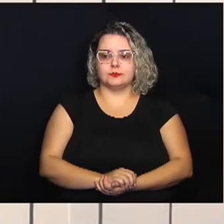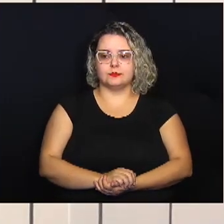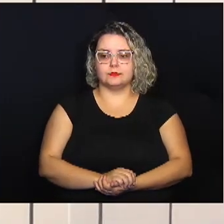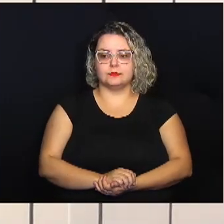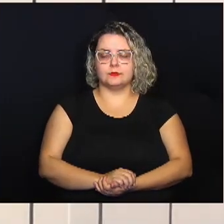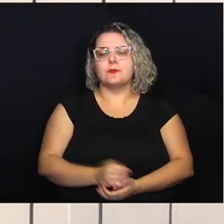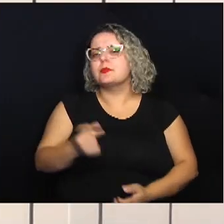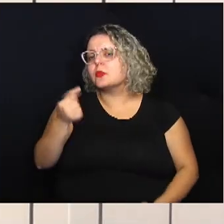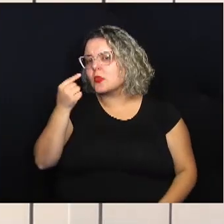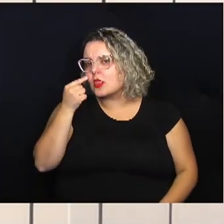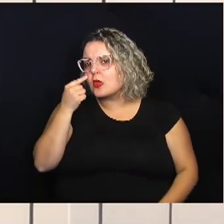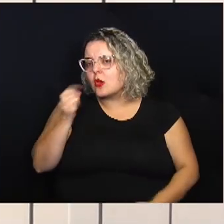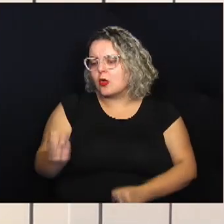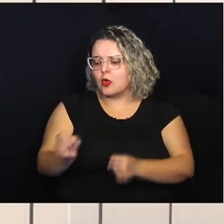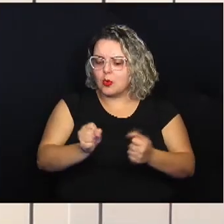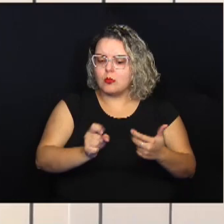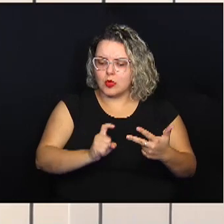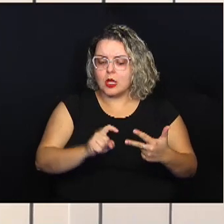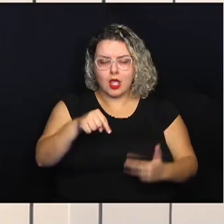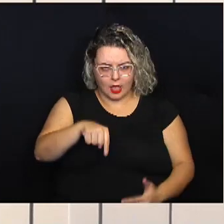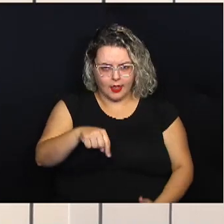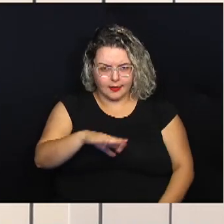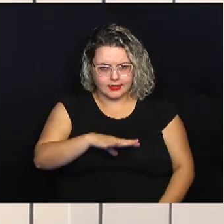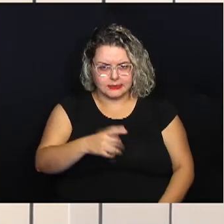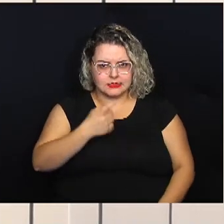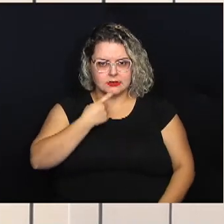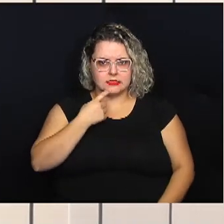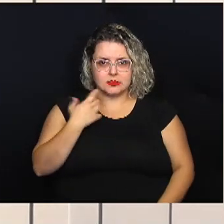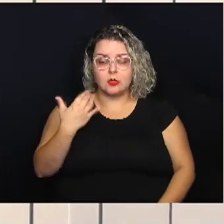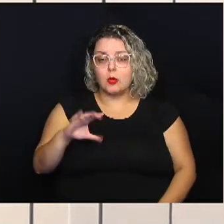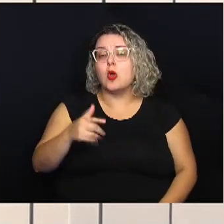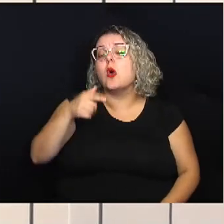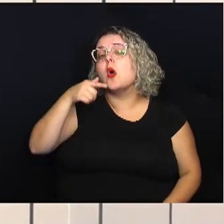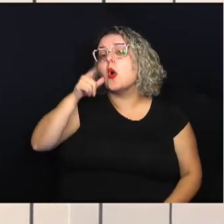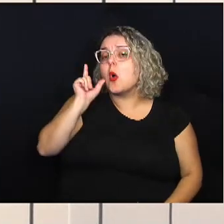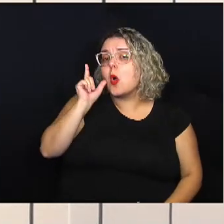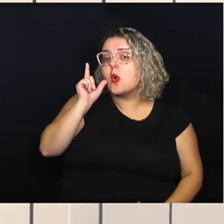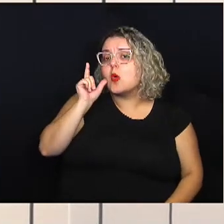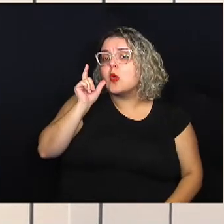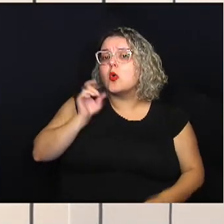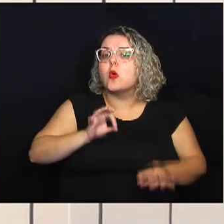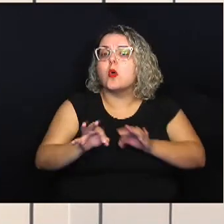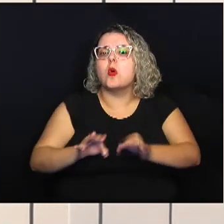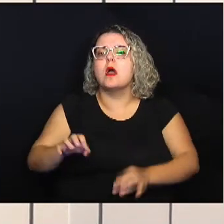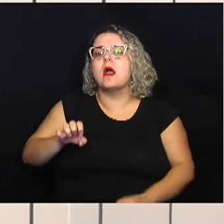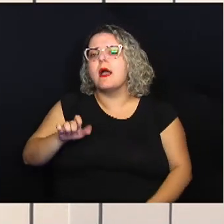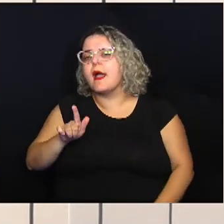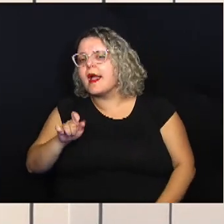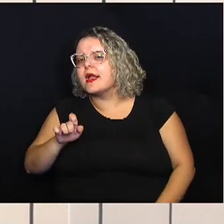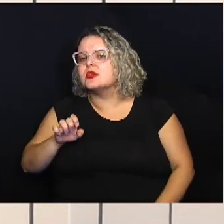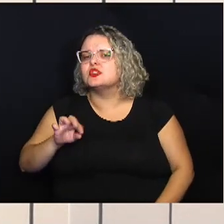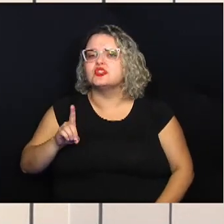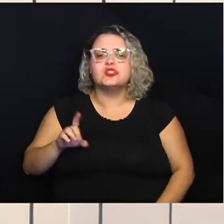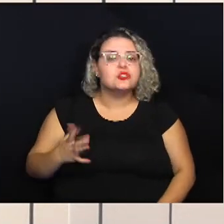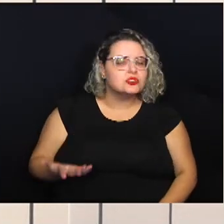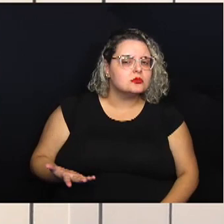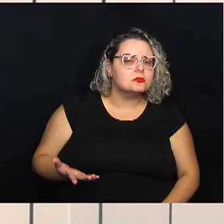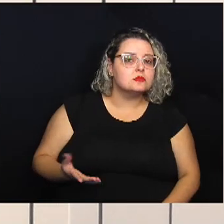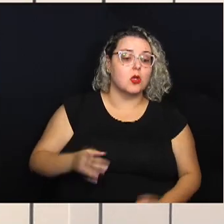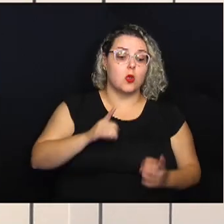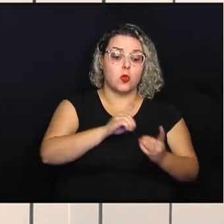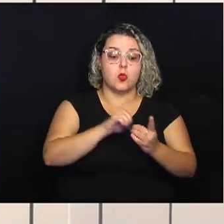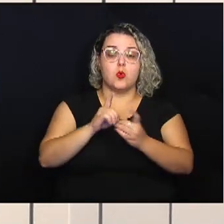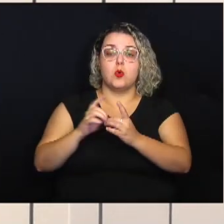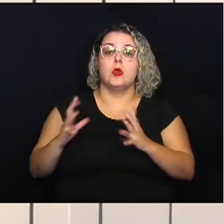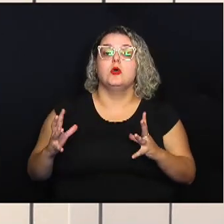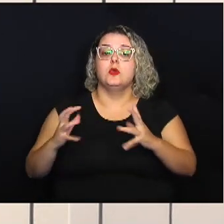Olha só, o Poder Executivo aqui de Campinas lançou ontem o projeto Égide, que prevê um atendimento integrado